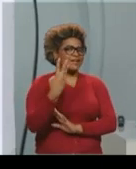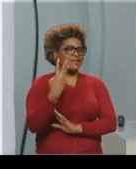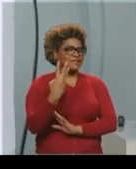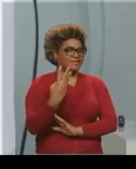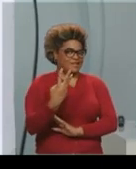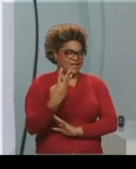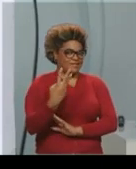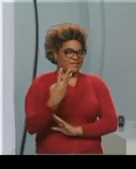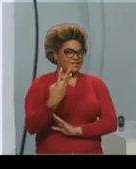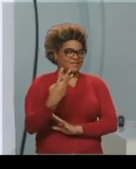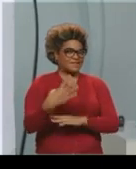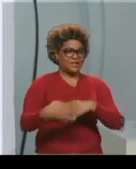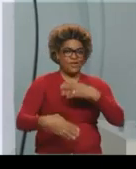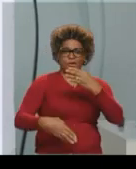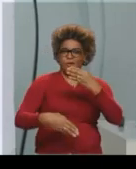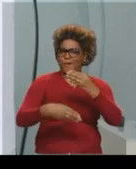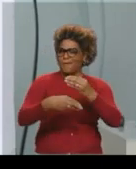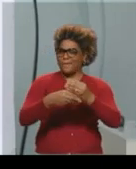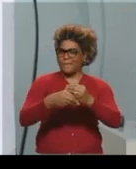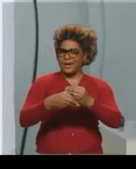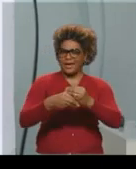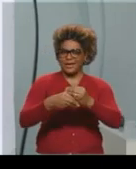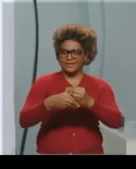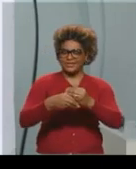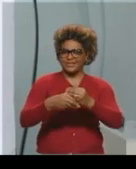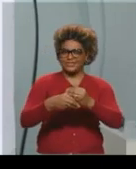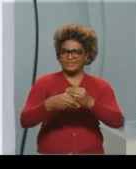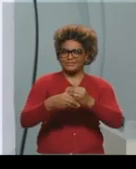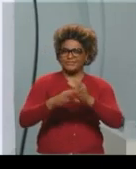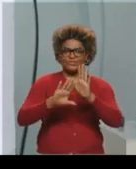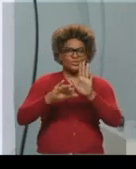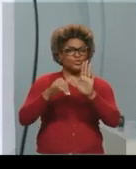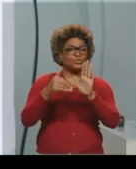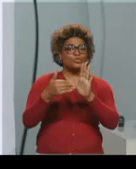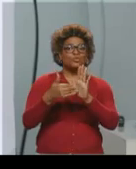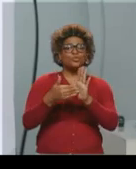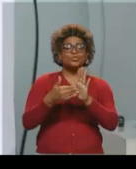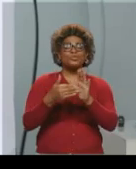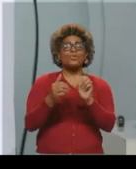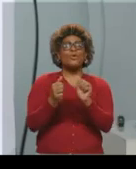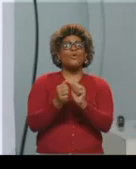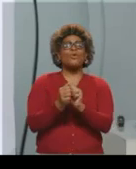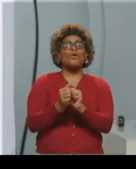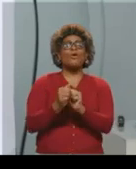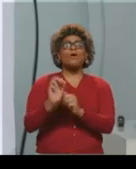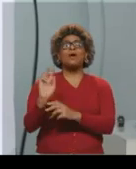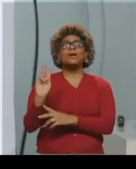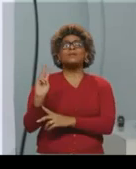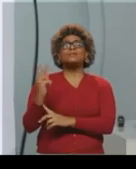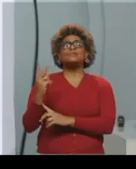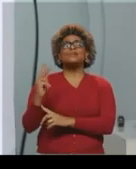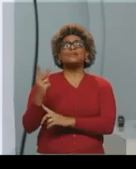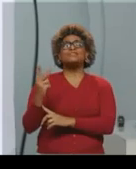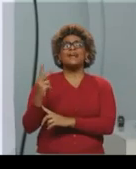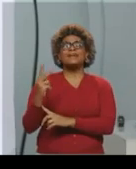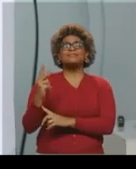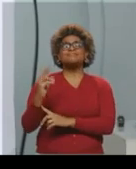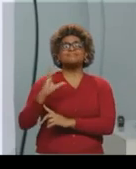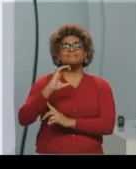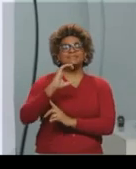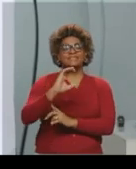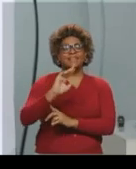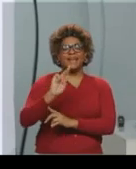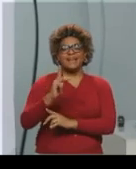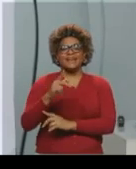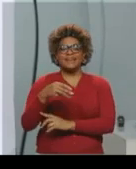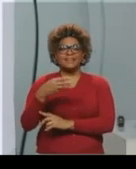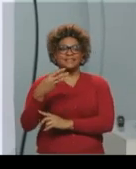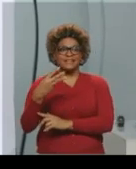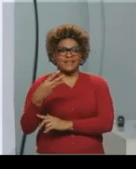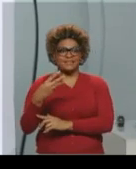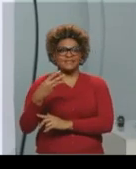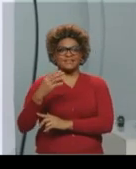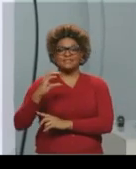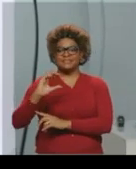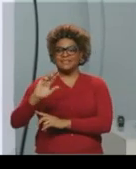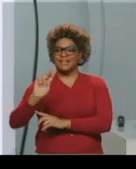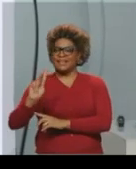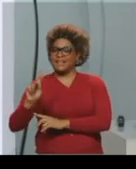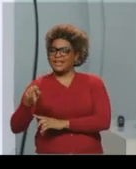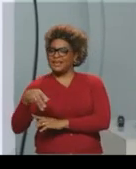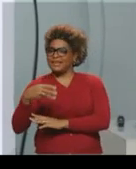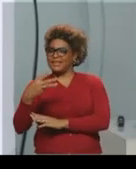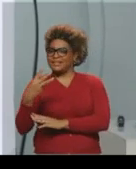Completamos o resto com o hidrogênio. Então, aqui é um CH3, aqui é um CH3. Aqui eu tenho as